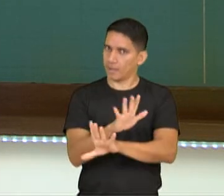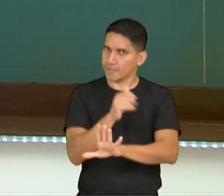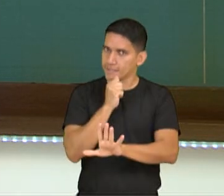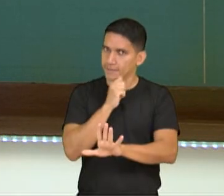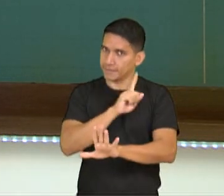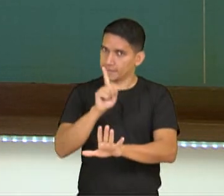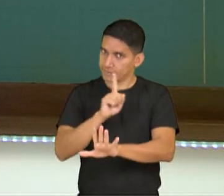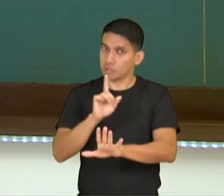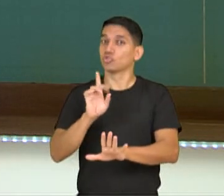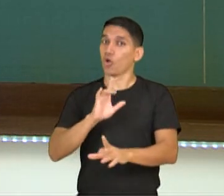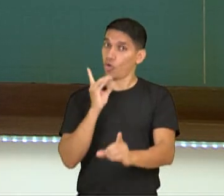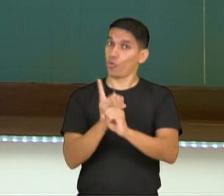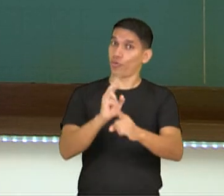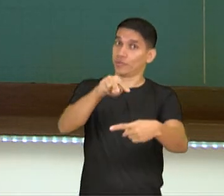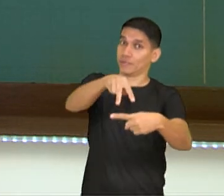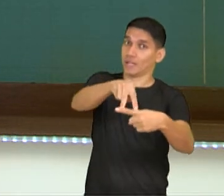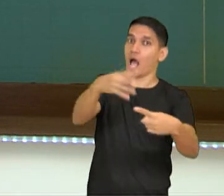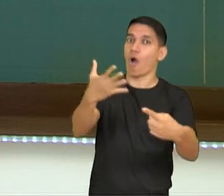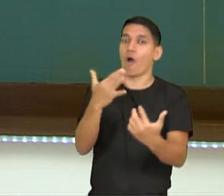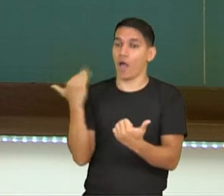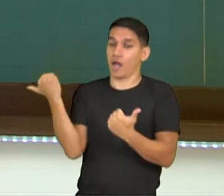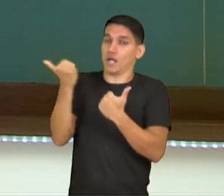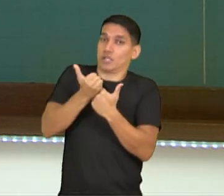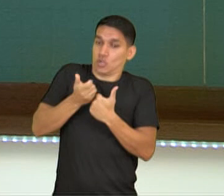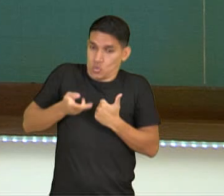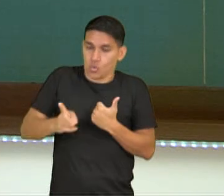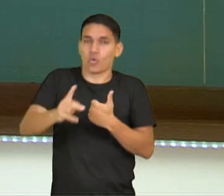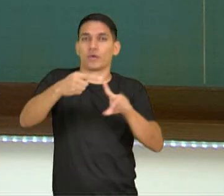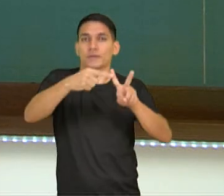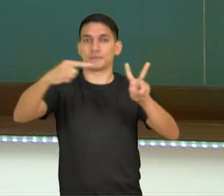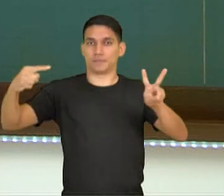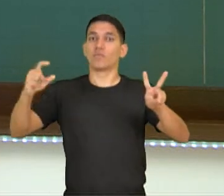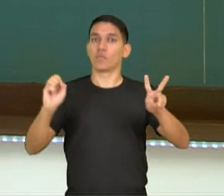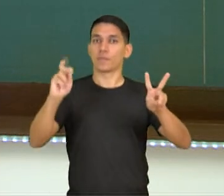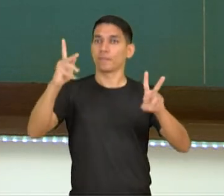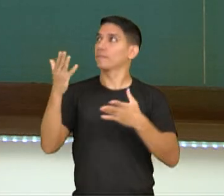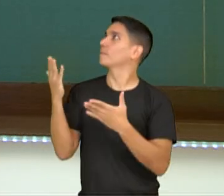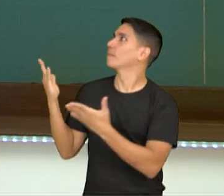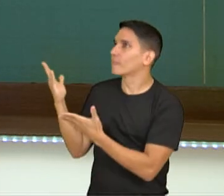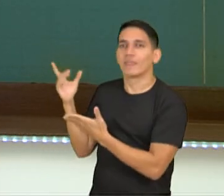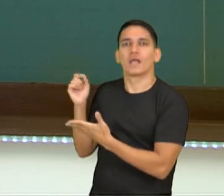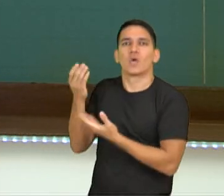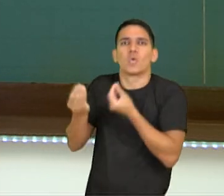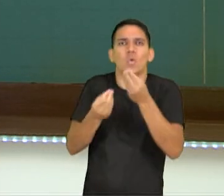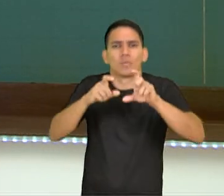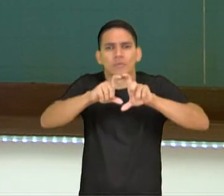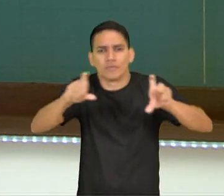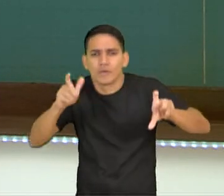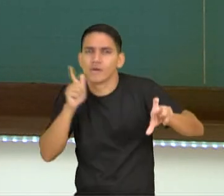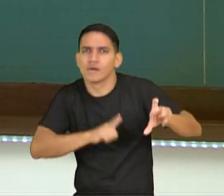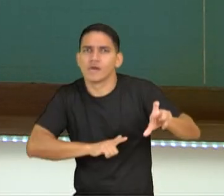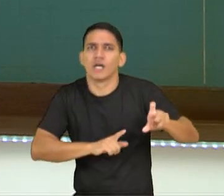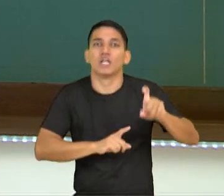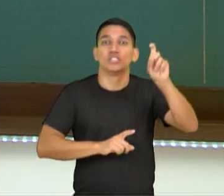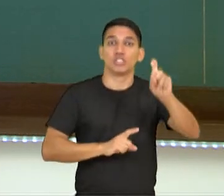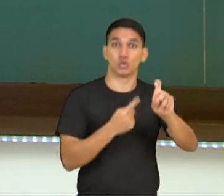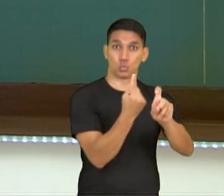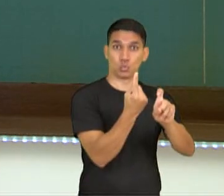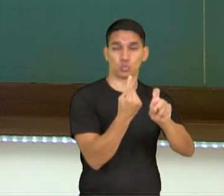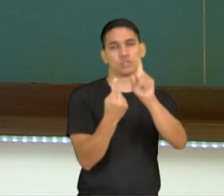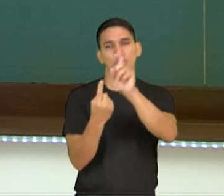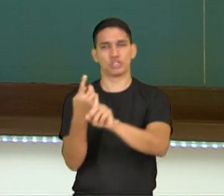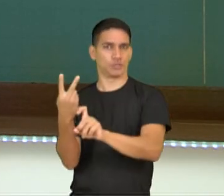A gente tem que ir lá e substituir na continuação da fórmula, né, para encontrar o x' e o x duas linhas, ou